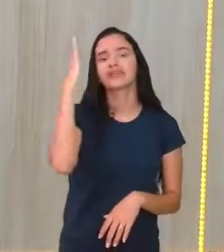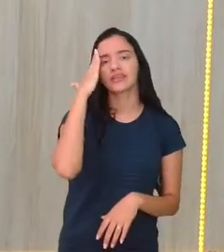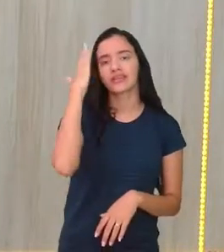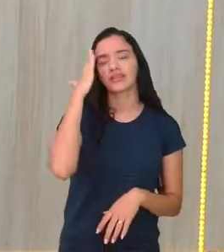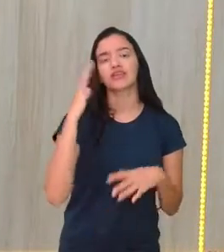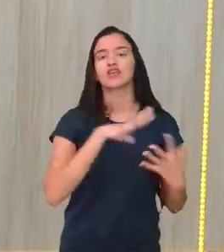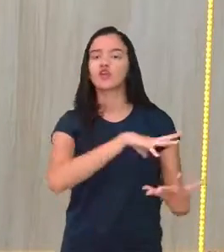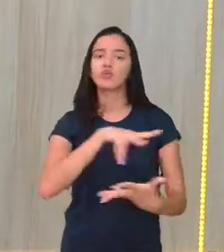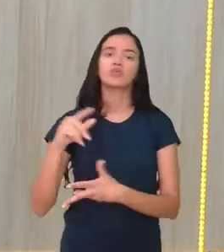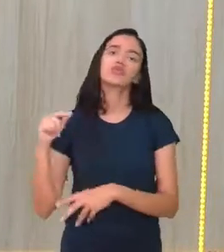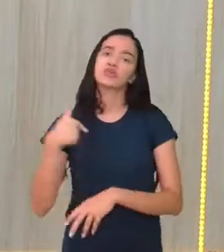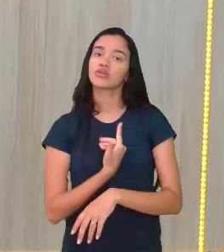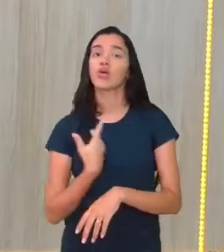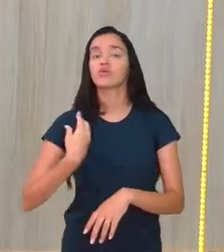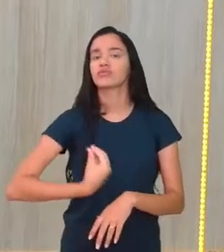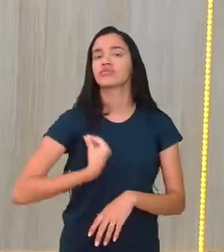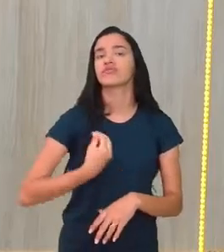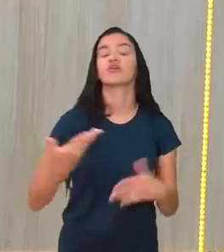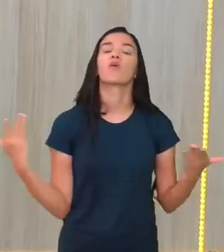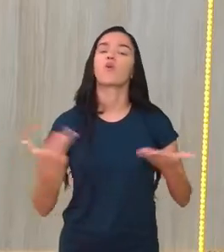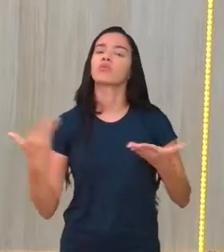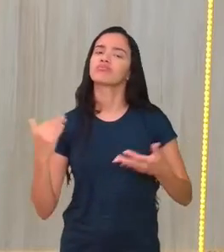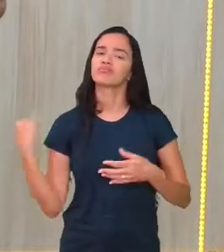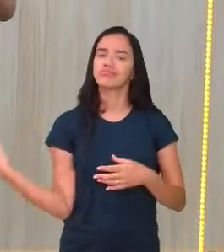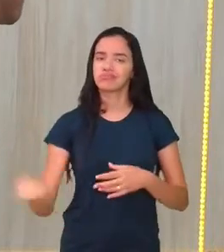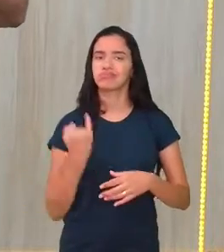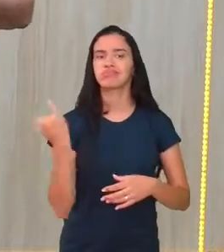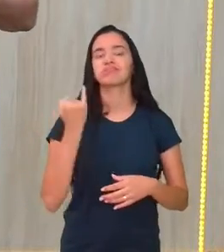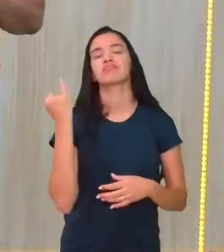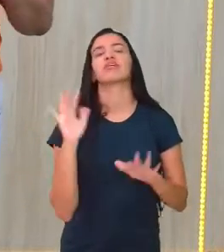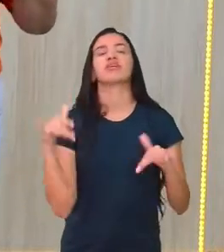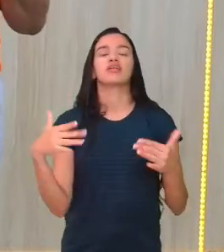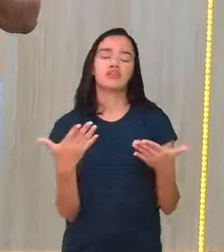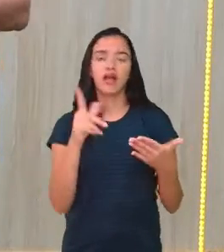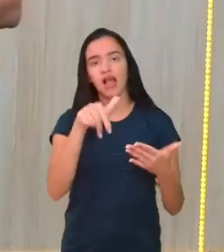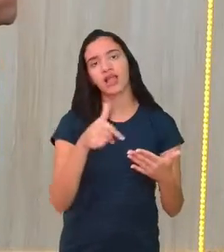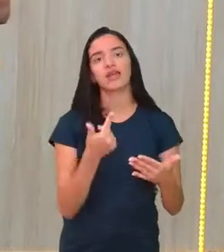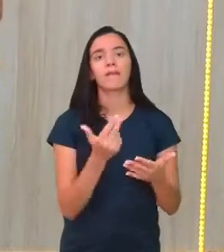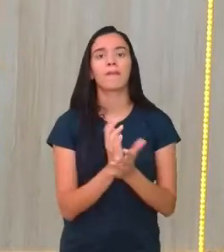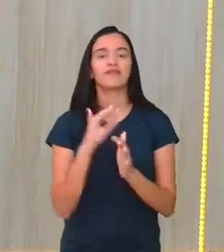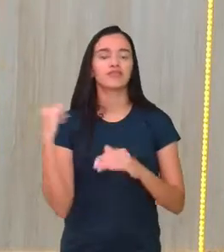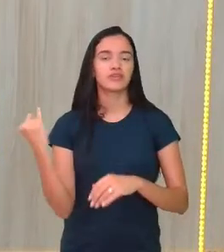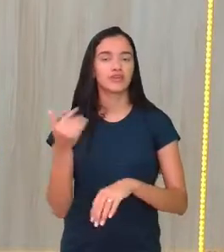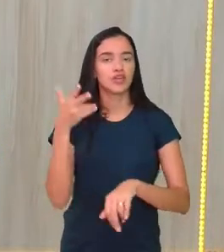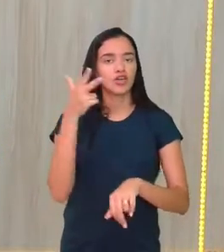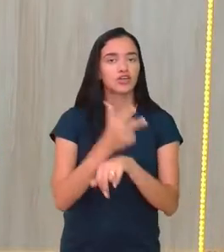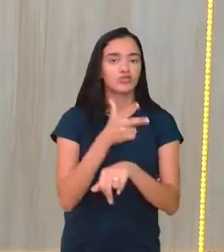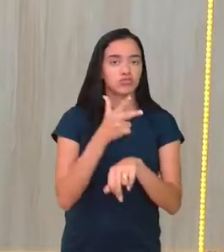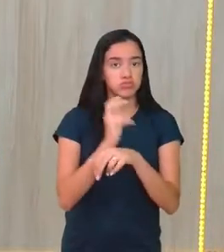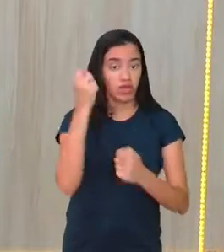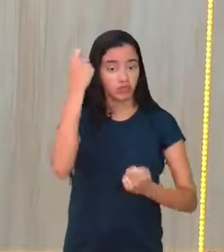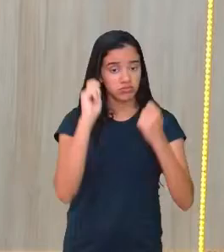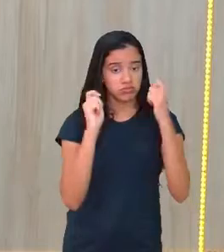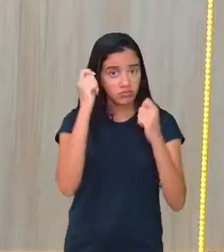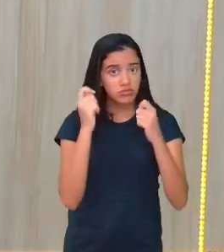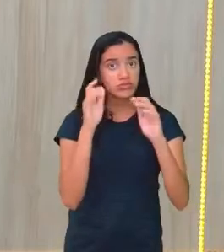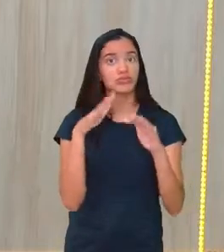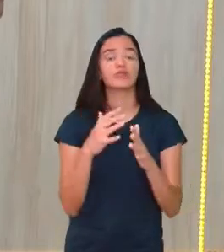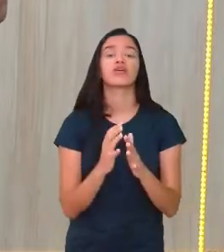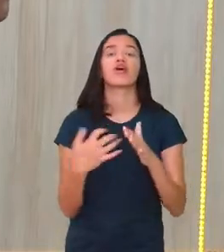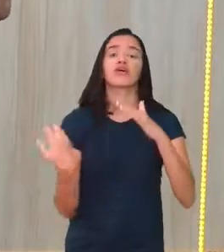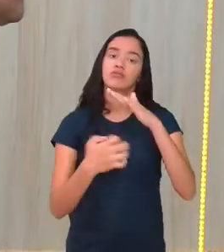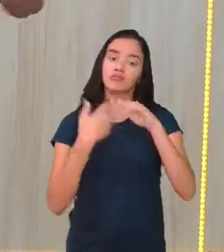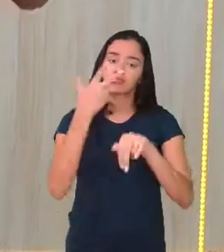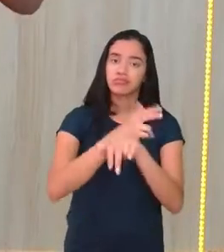o mundo que a gente vive hoje. Isso é muito importante. Então, a indústria fonográfica ela foi importante, ela não surgiu por acaso,